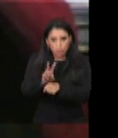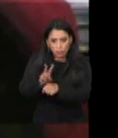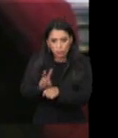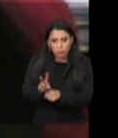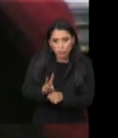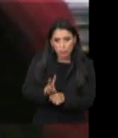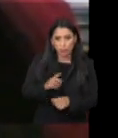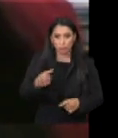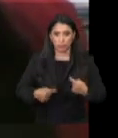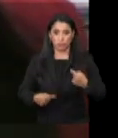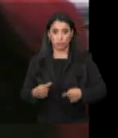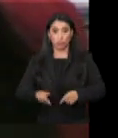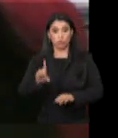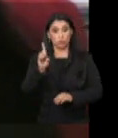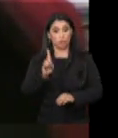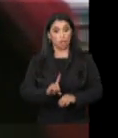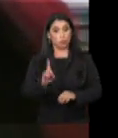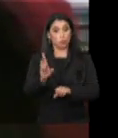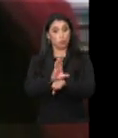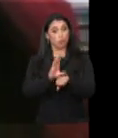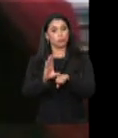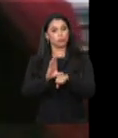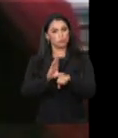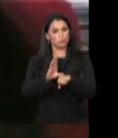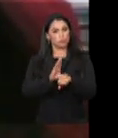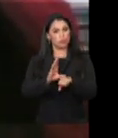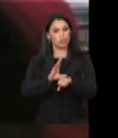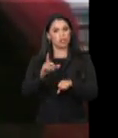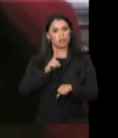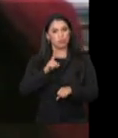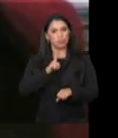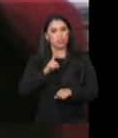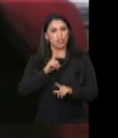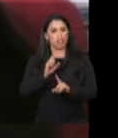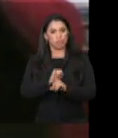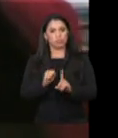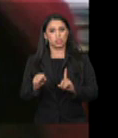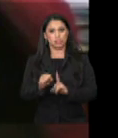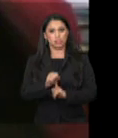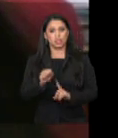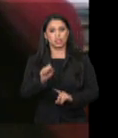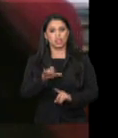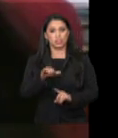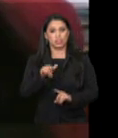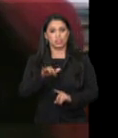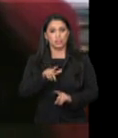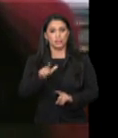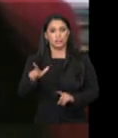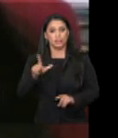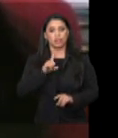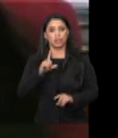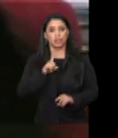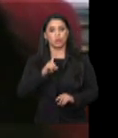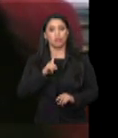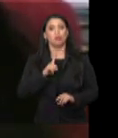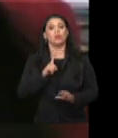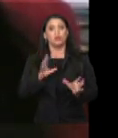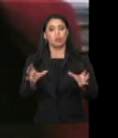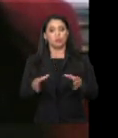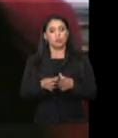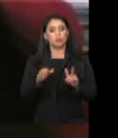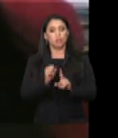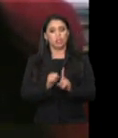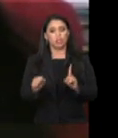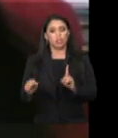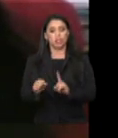amparada no Direito Constitucional que regula a presença da sociedade civil dos movimentos sociais para a gestão